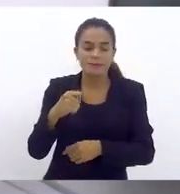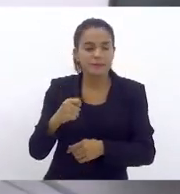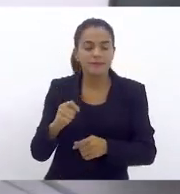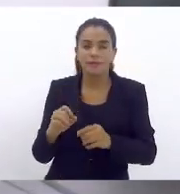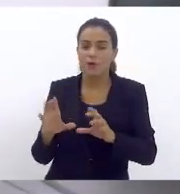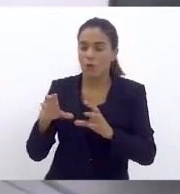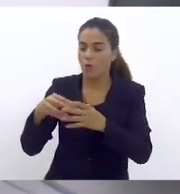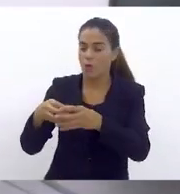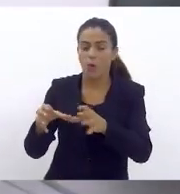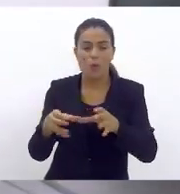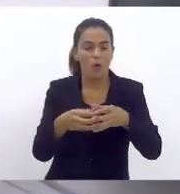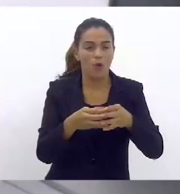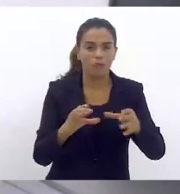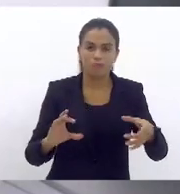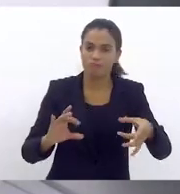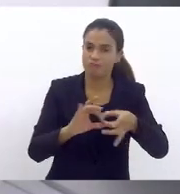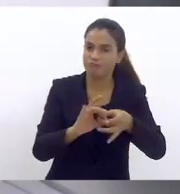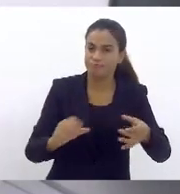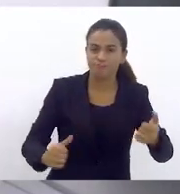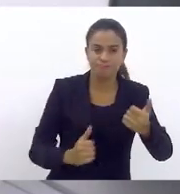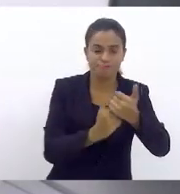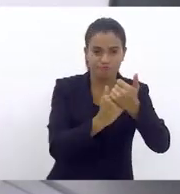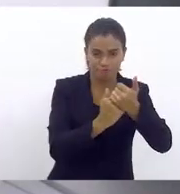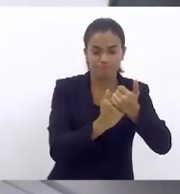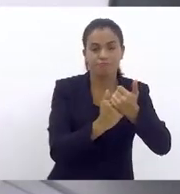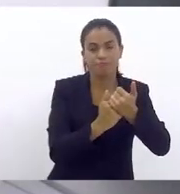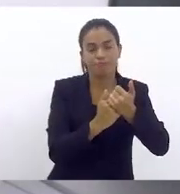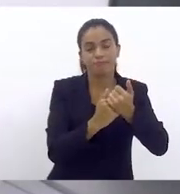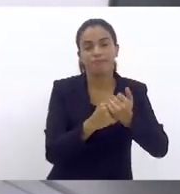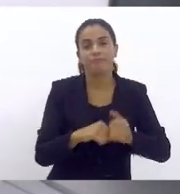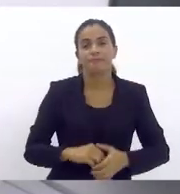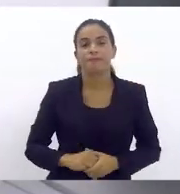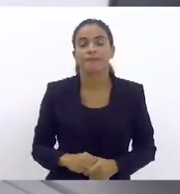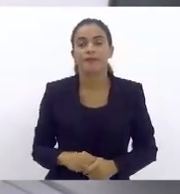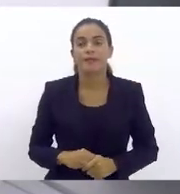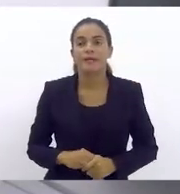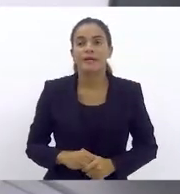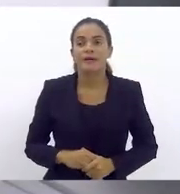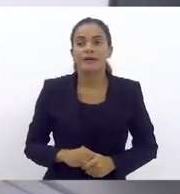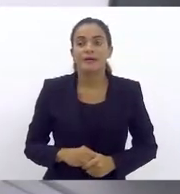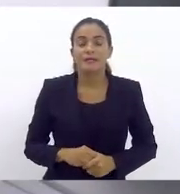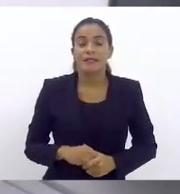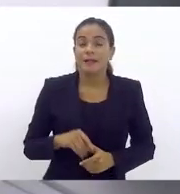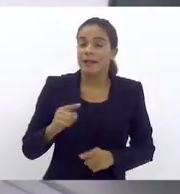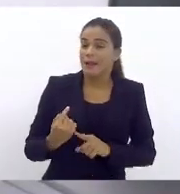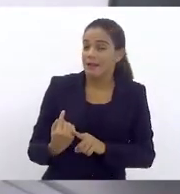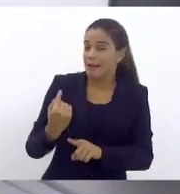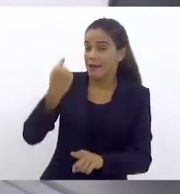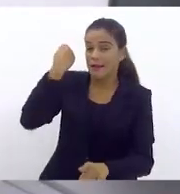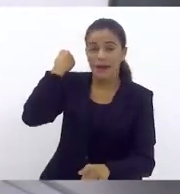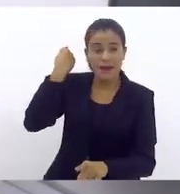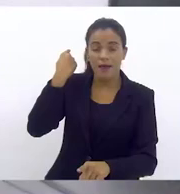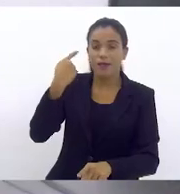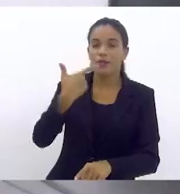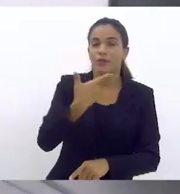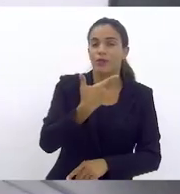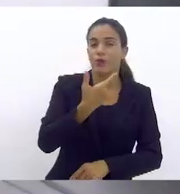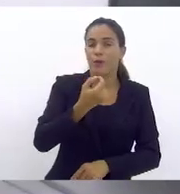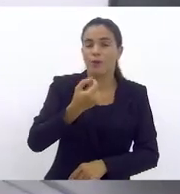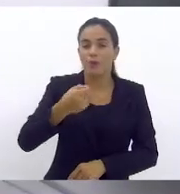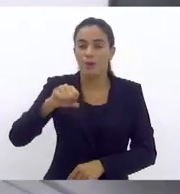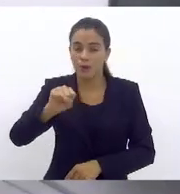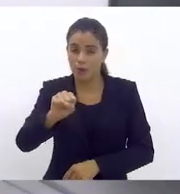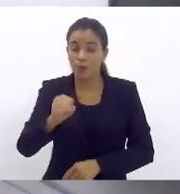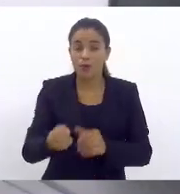de financiamento de fortalecimento dessa visão lá em 2008 Nós criamos